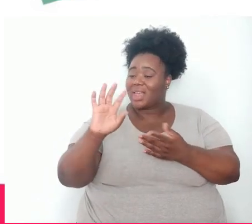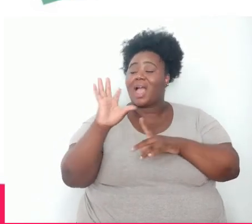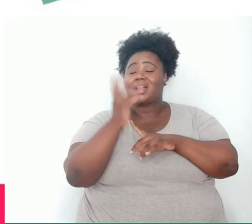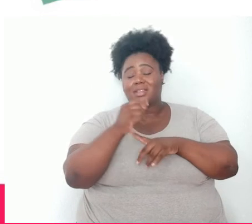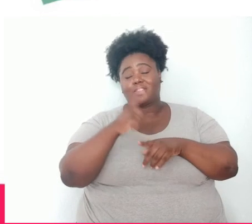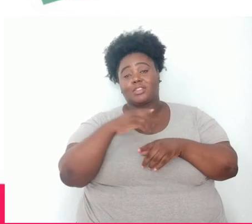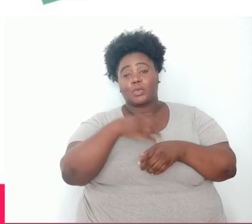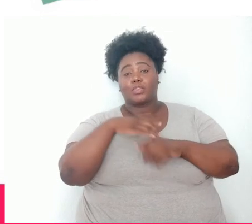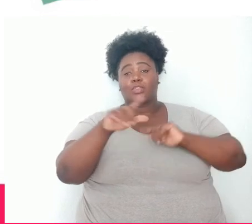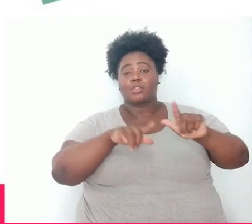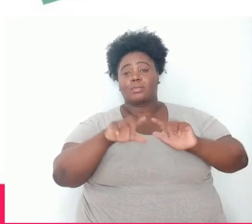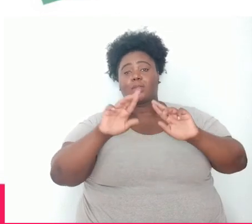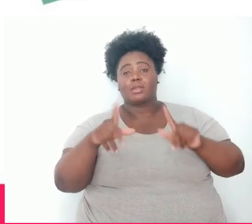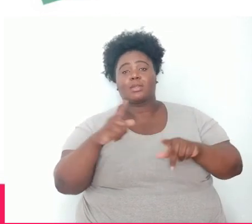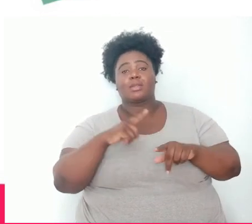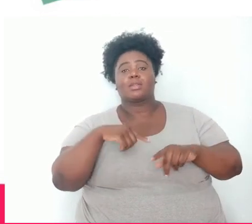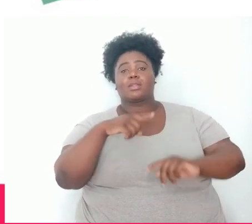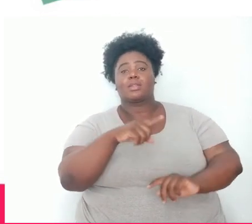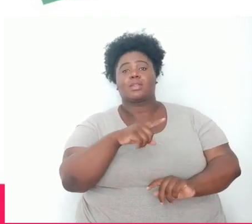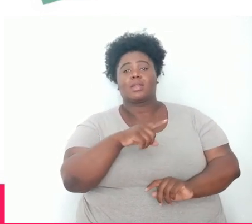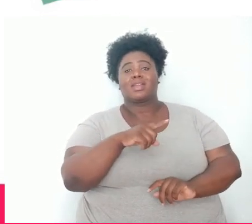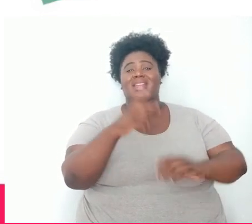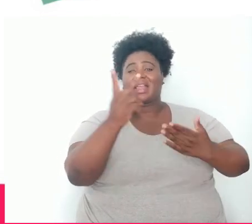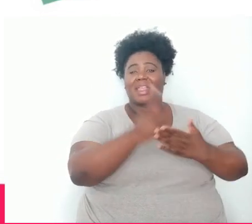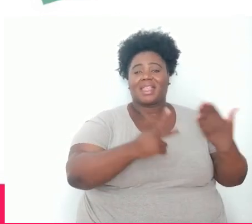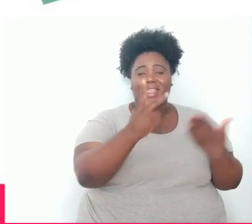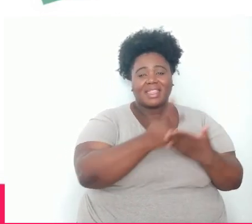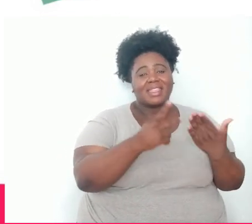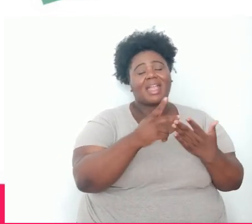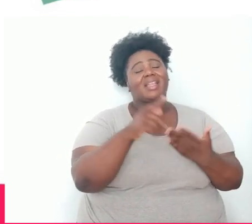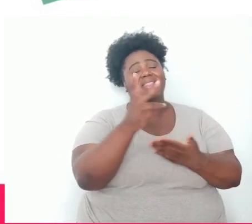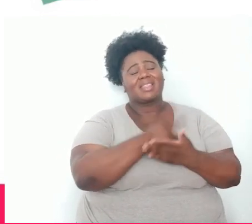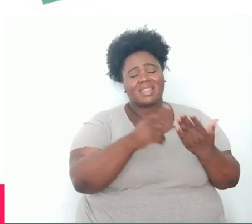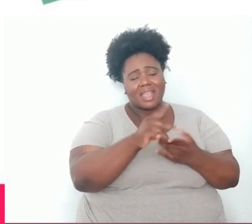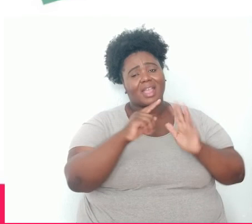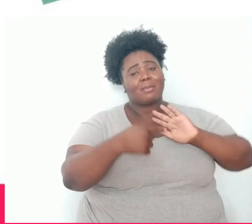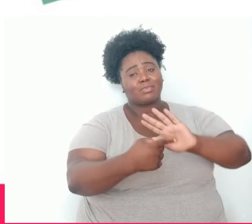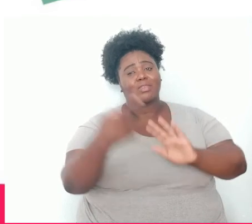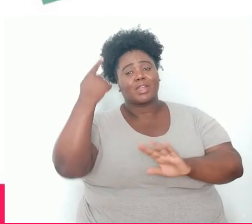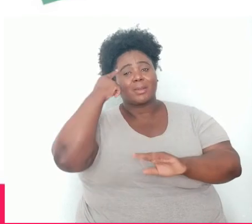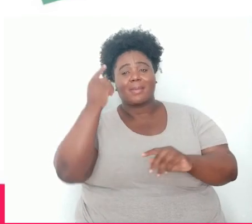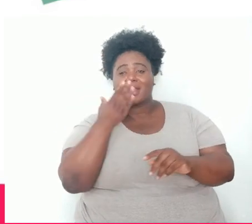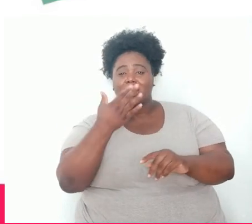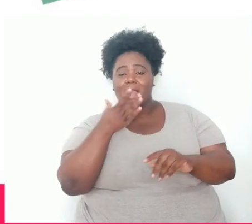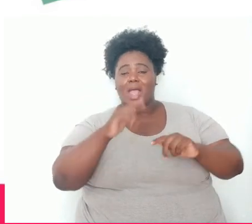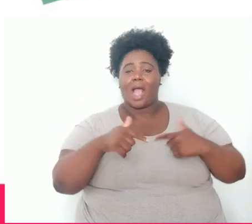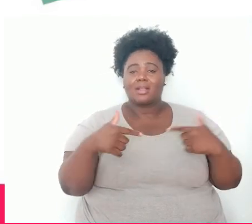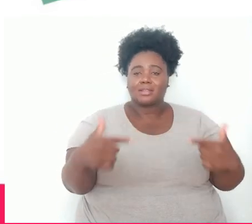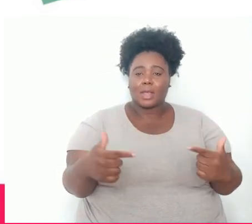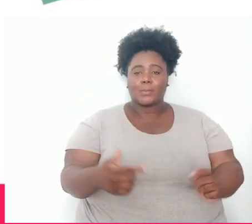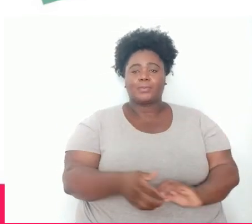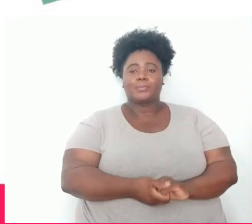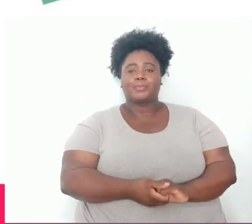tem uma forma de trabalhar diferente. Tem artista que tem sketchbook, que desenha as performances, que pensa as cores,